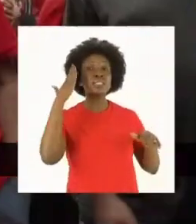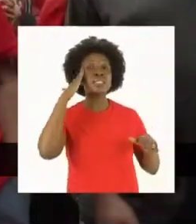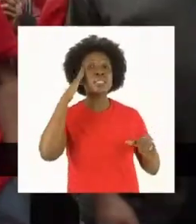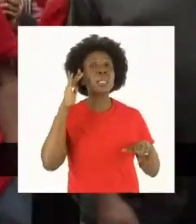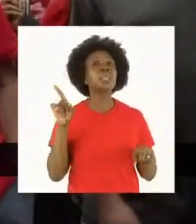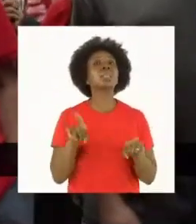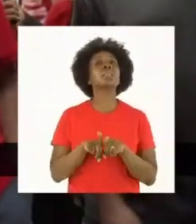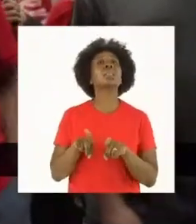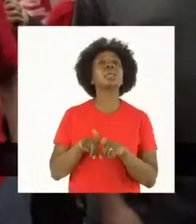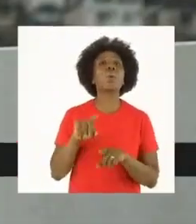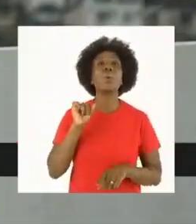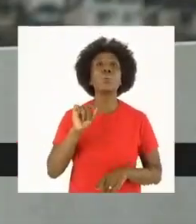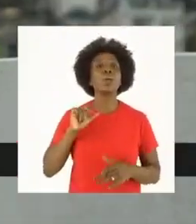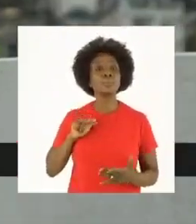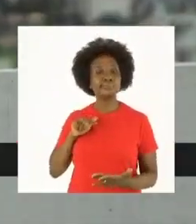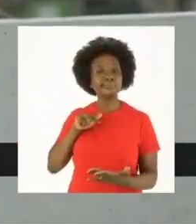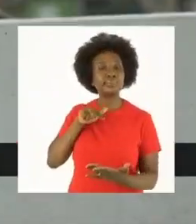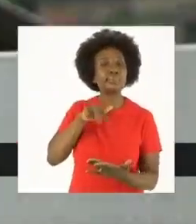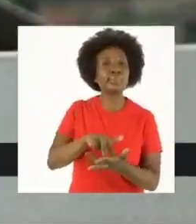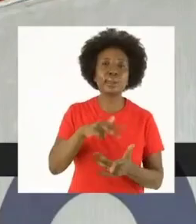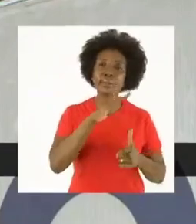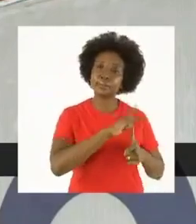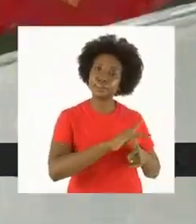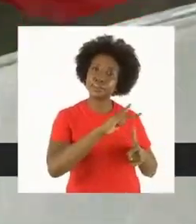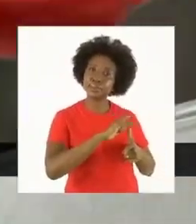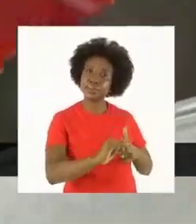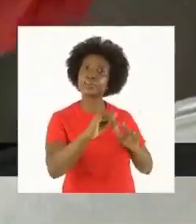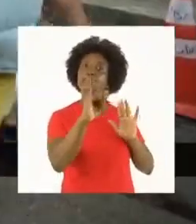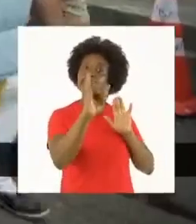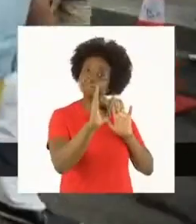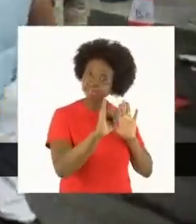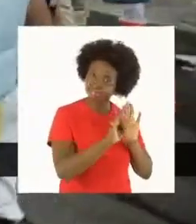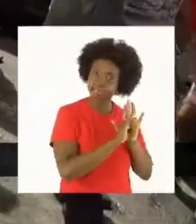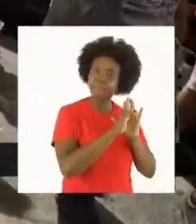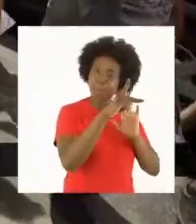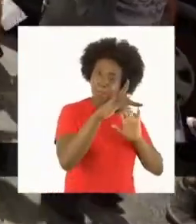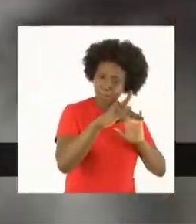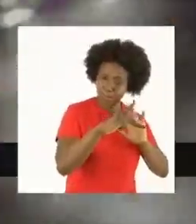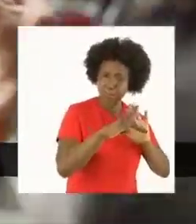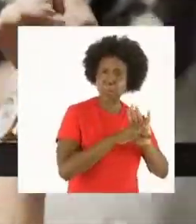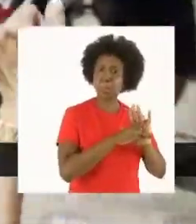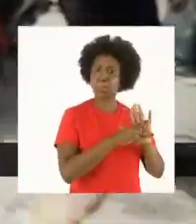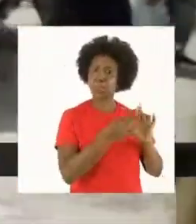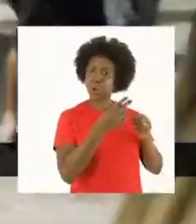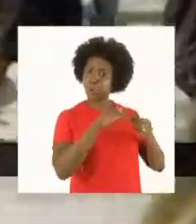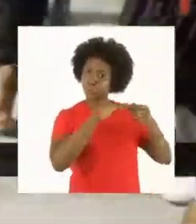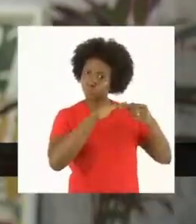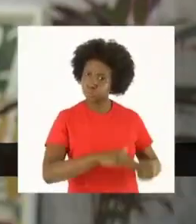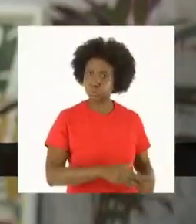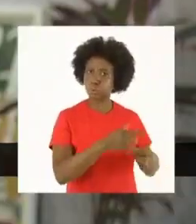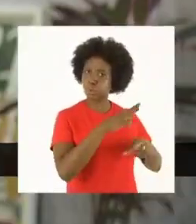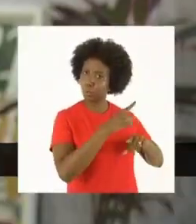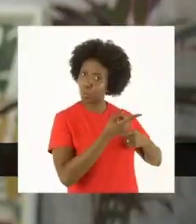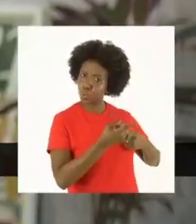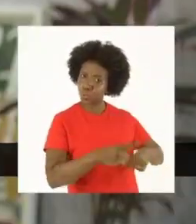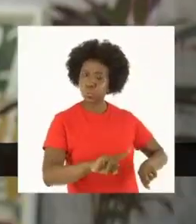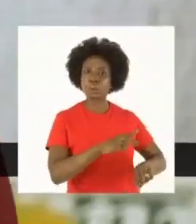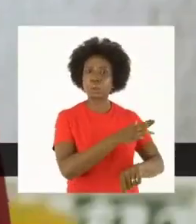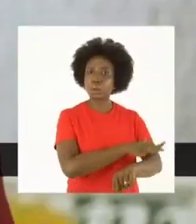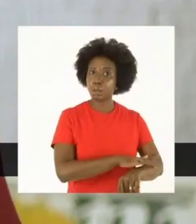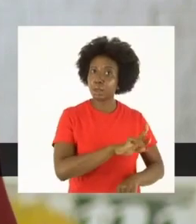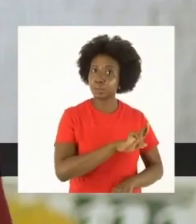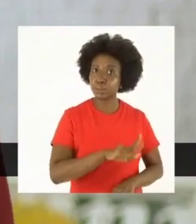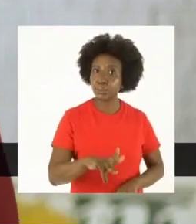da importância do lugar que alcancei, mantendo minha identidade, lutando contra a discriminação e o